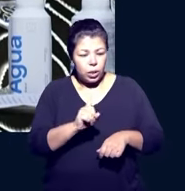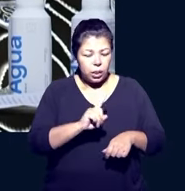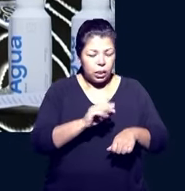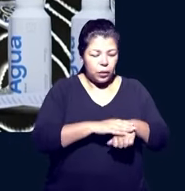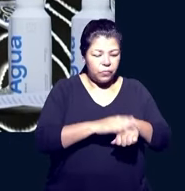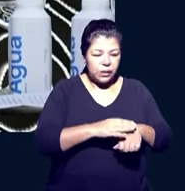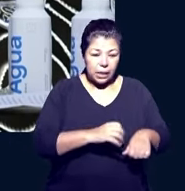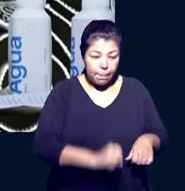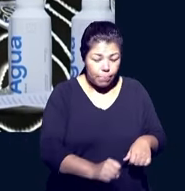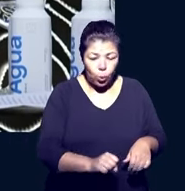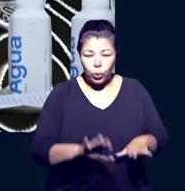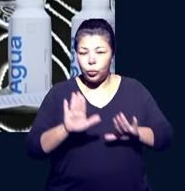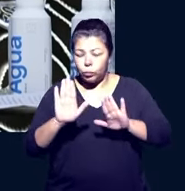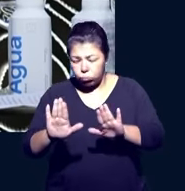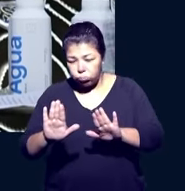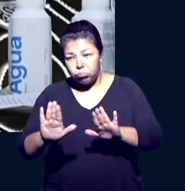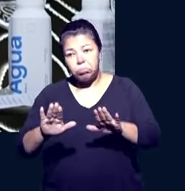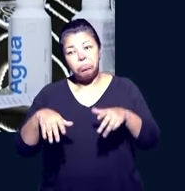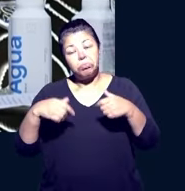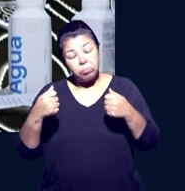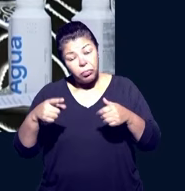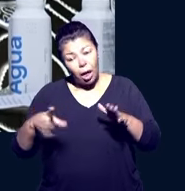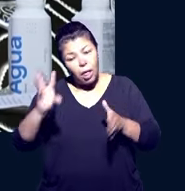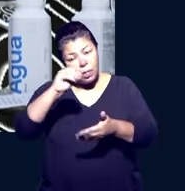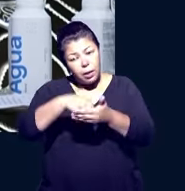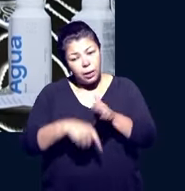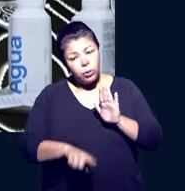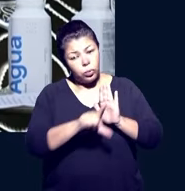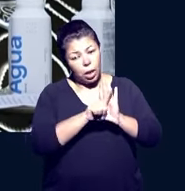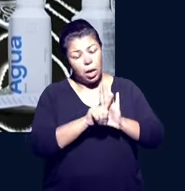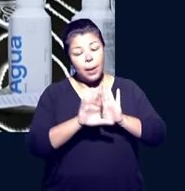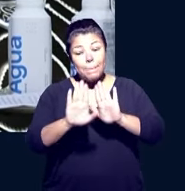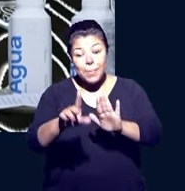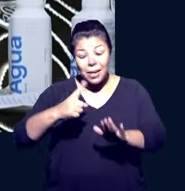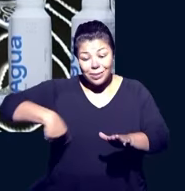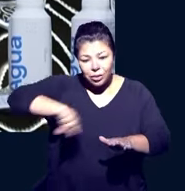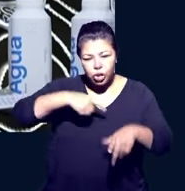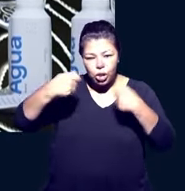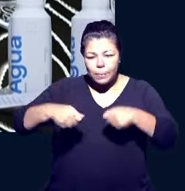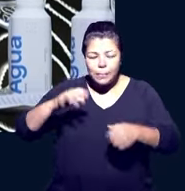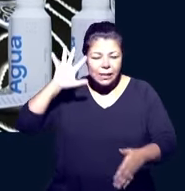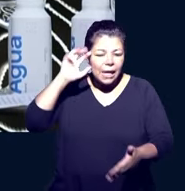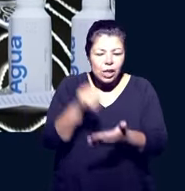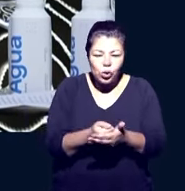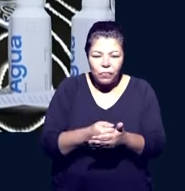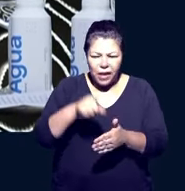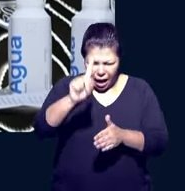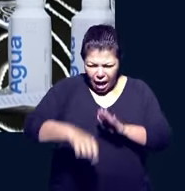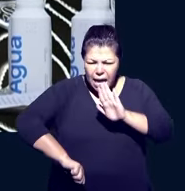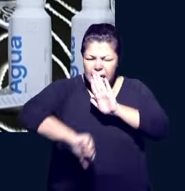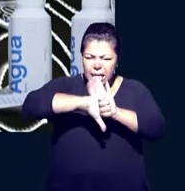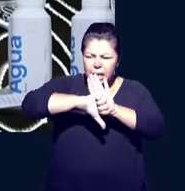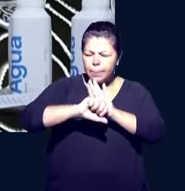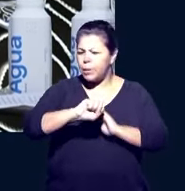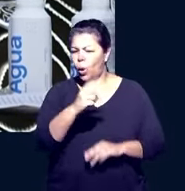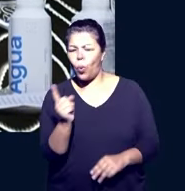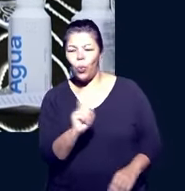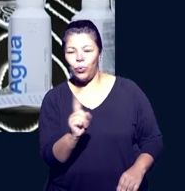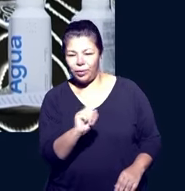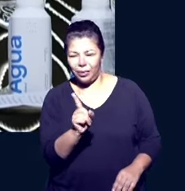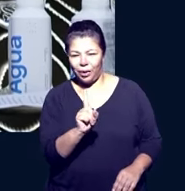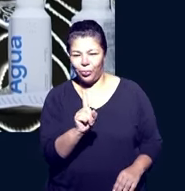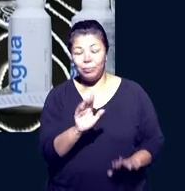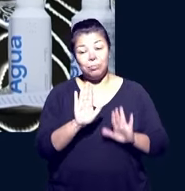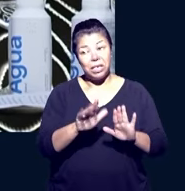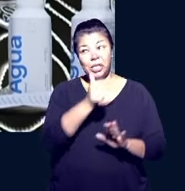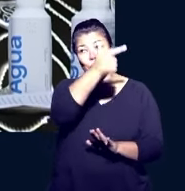que a gente tá discutindo é se deve criminalizar E aí colocar na mesa que nenhum país desenvolvido do mundo criminaliza